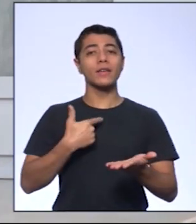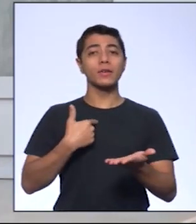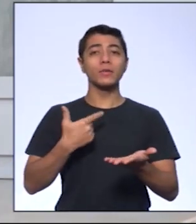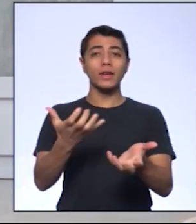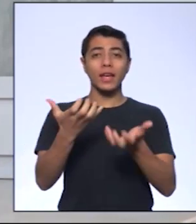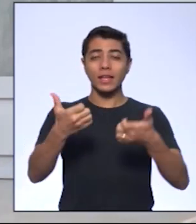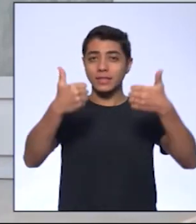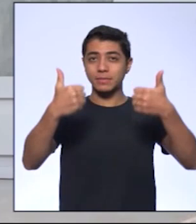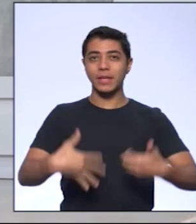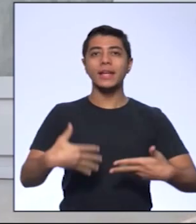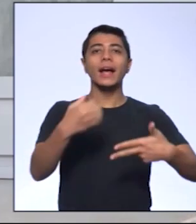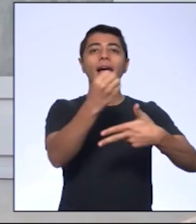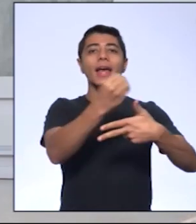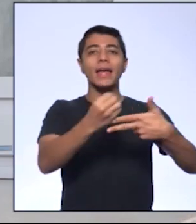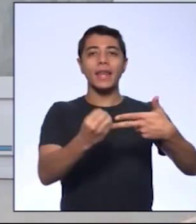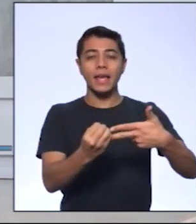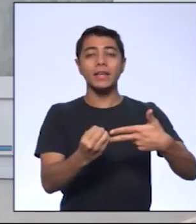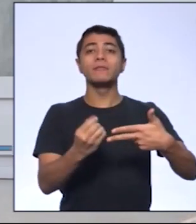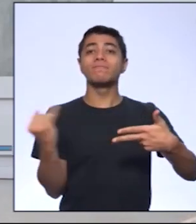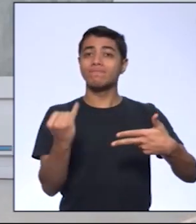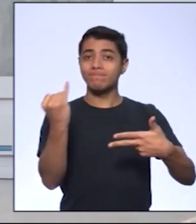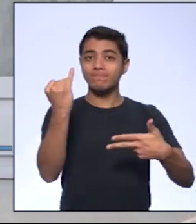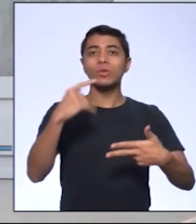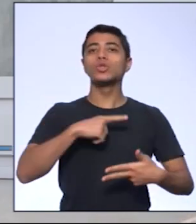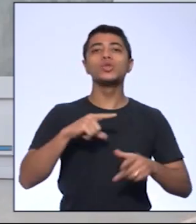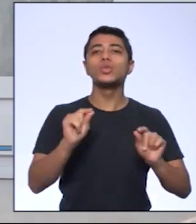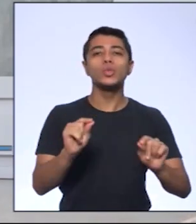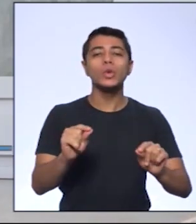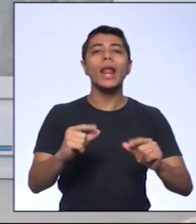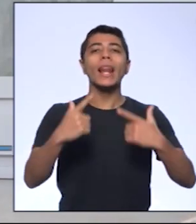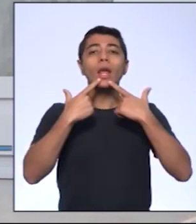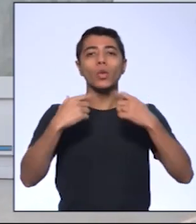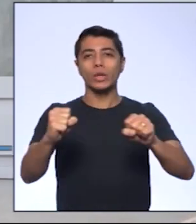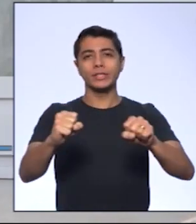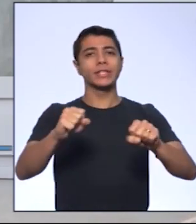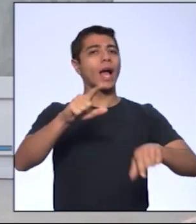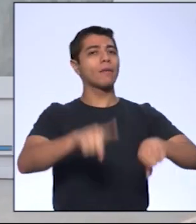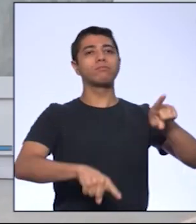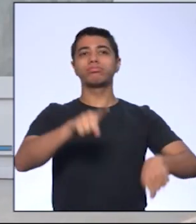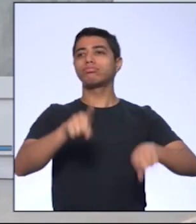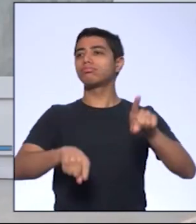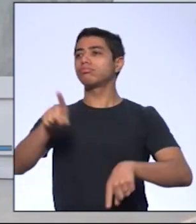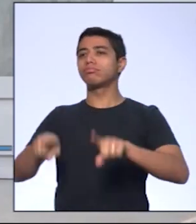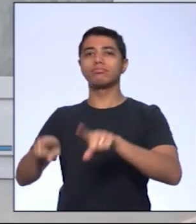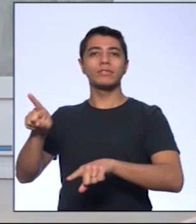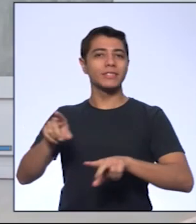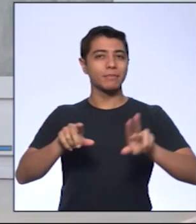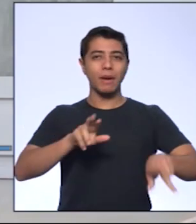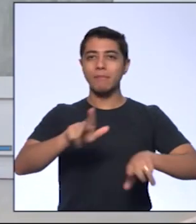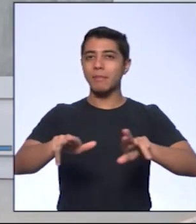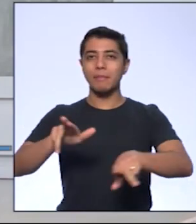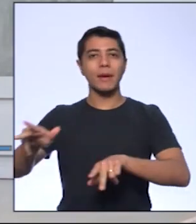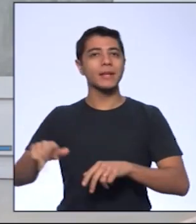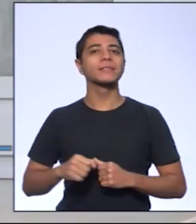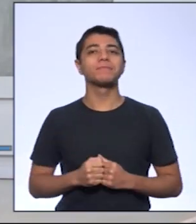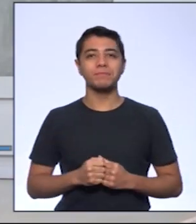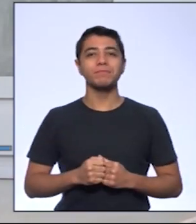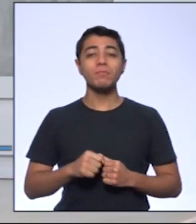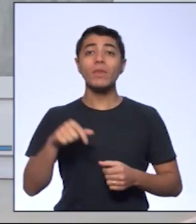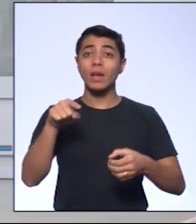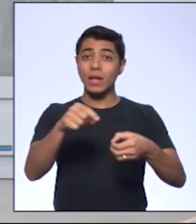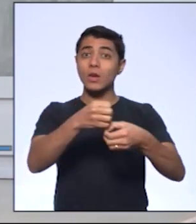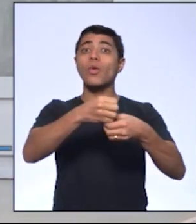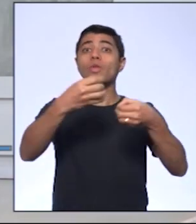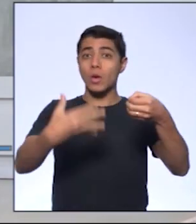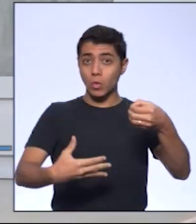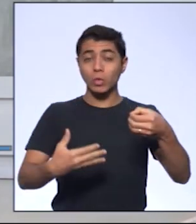traz como conteúdo variação linguística. Dá uma olhadinha. Esse é um dos conteúdos mais mencionados na prova,